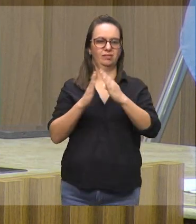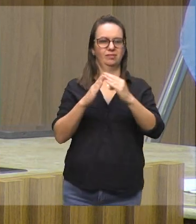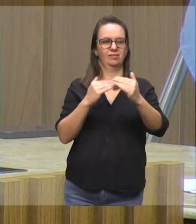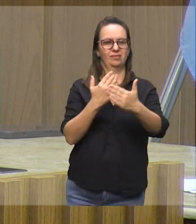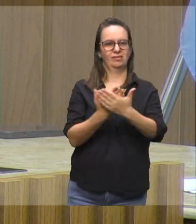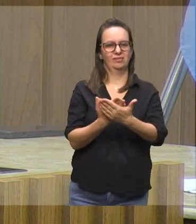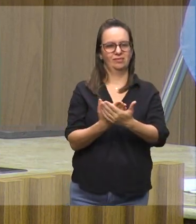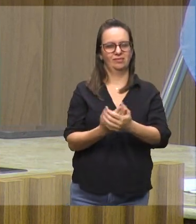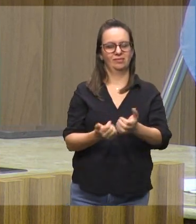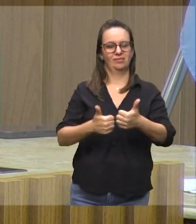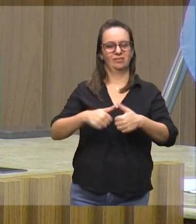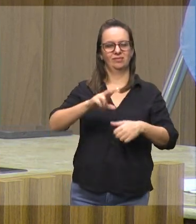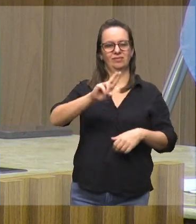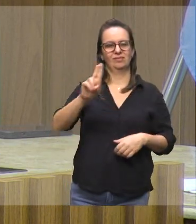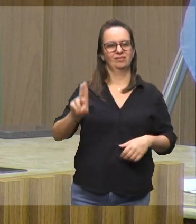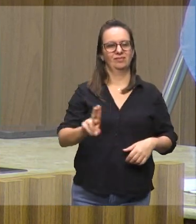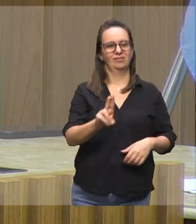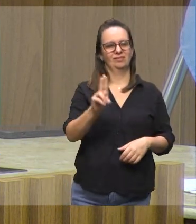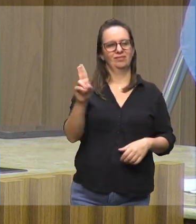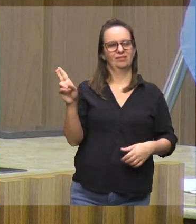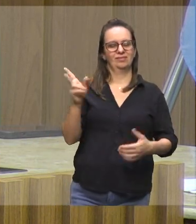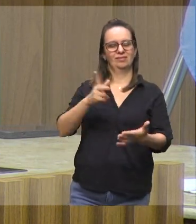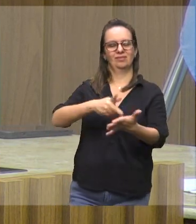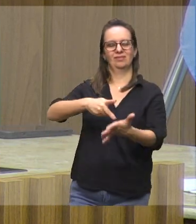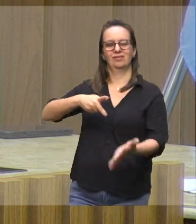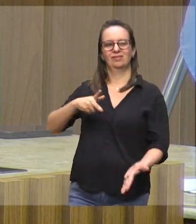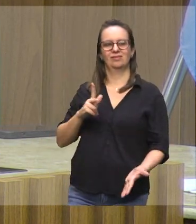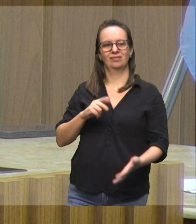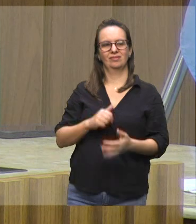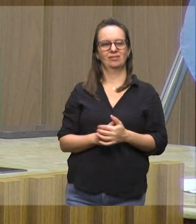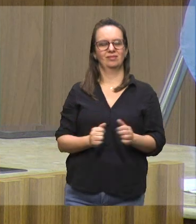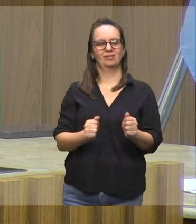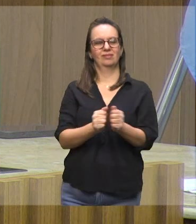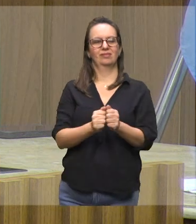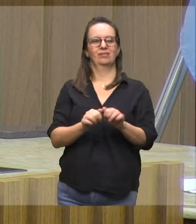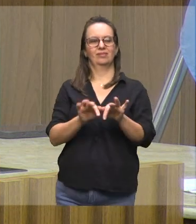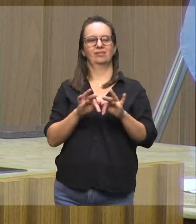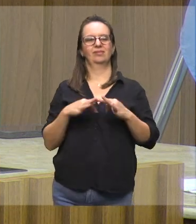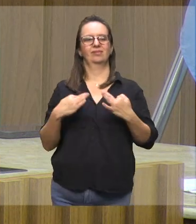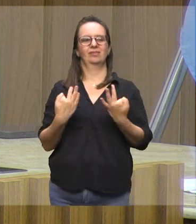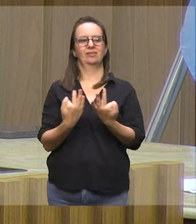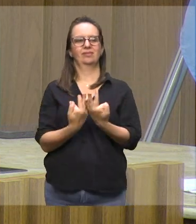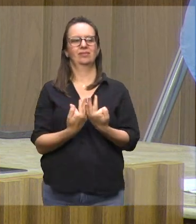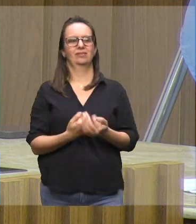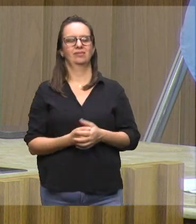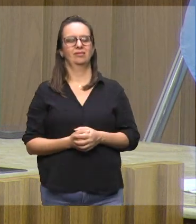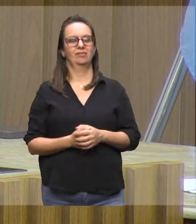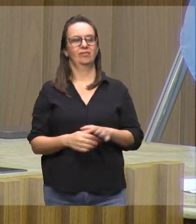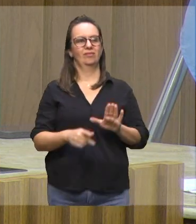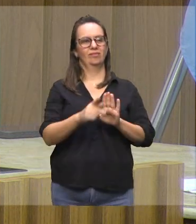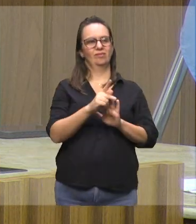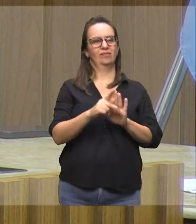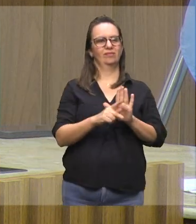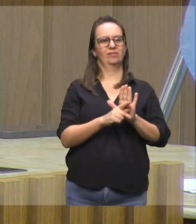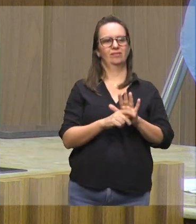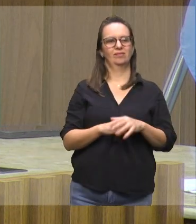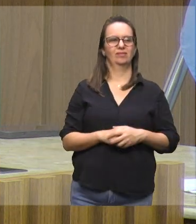usada, participativa, junto com a família. Então, é um projeto que, como eu disse, não